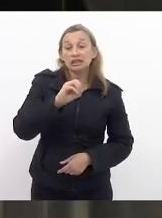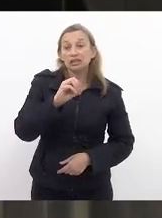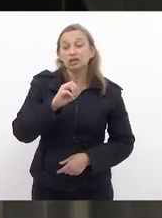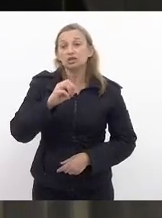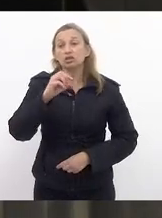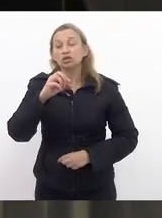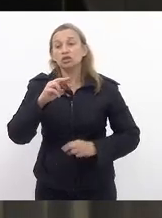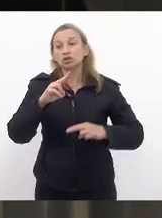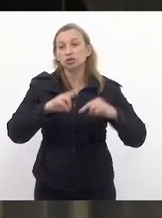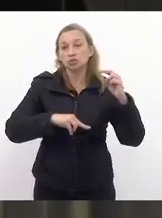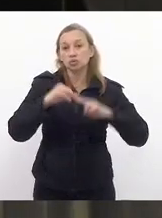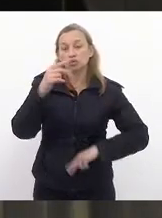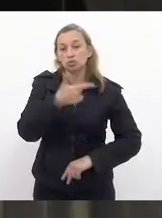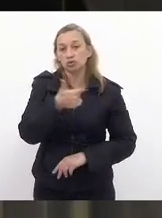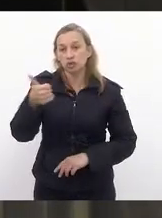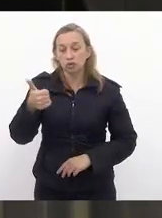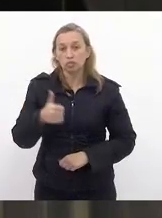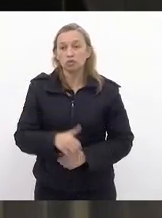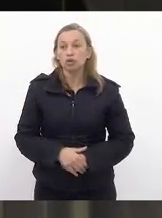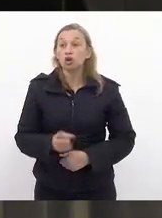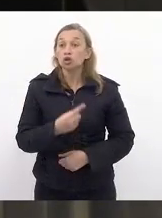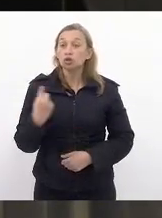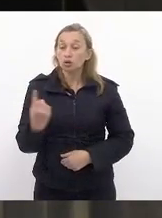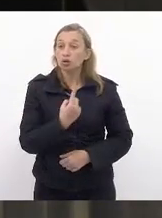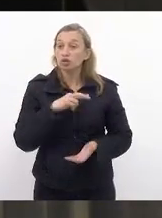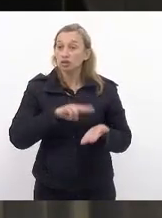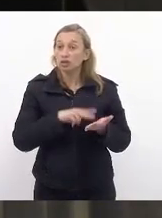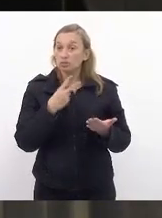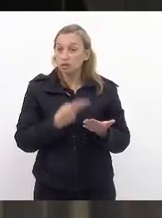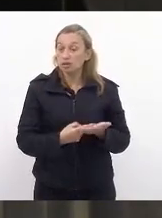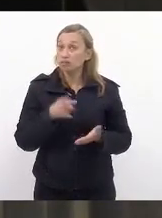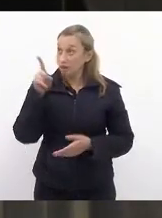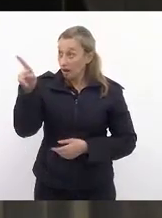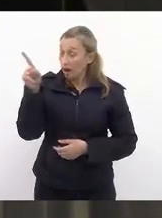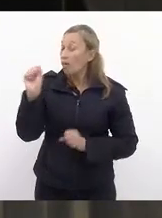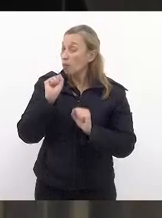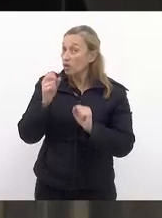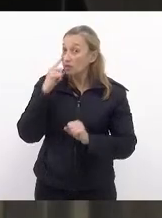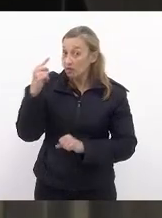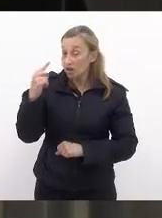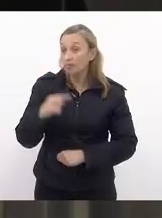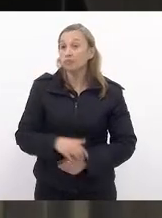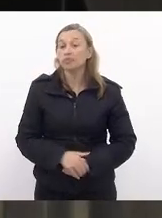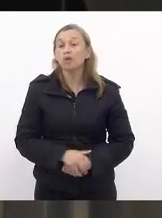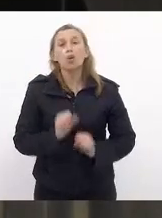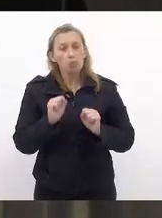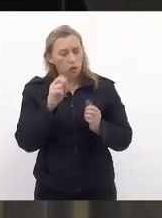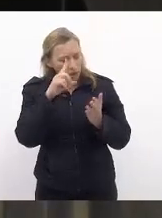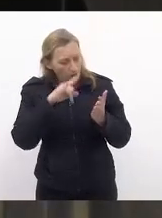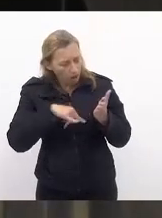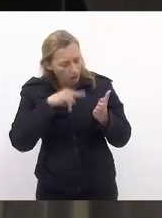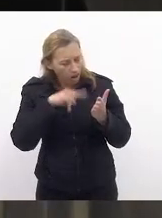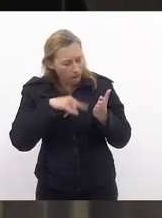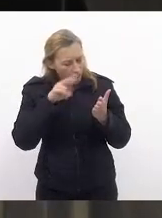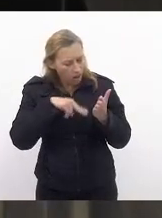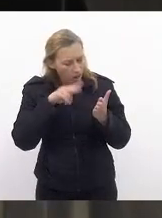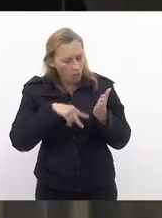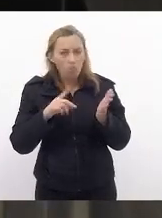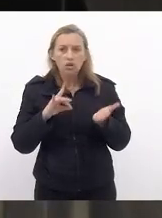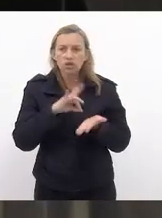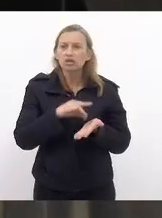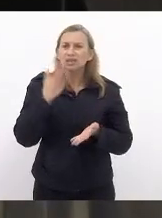de 2021 e nós o produzimos então não vocês podem ver por si mesmo pode ler no original